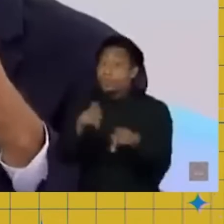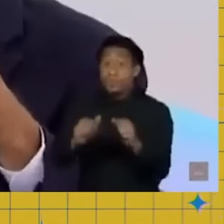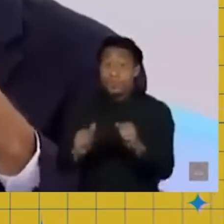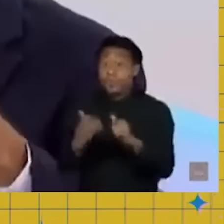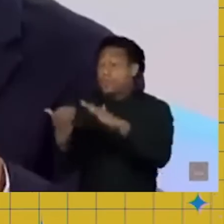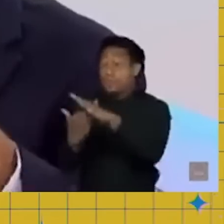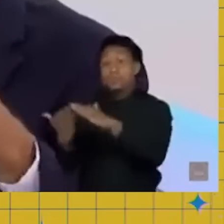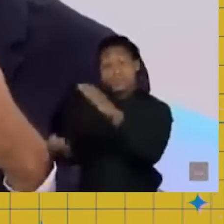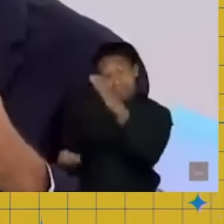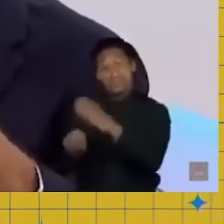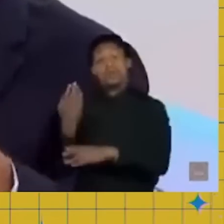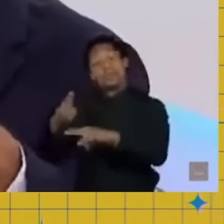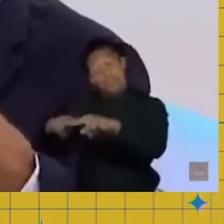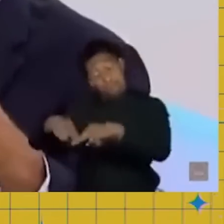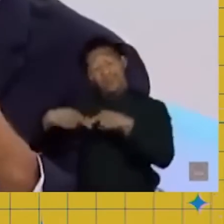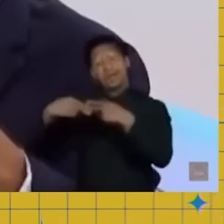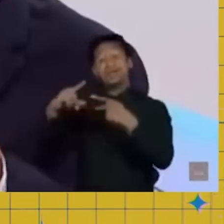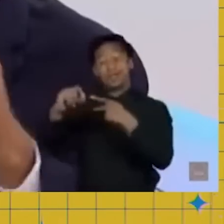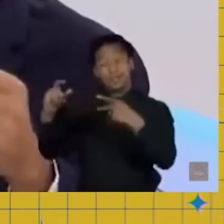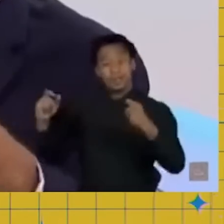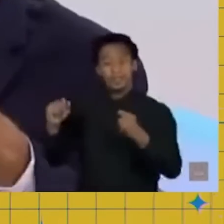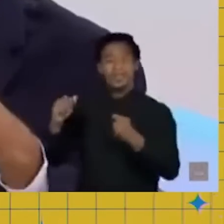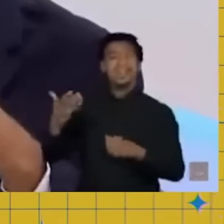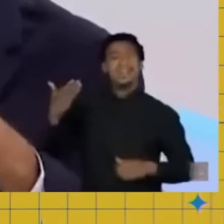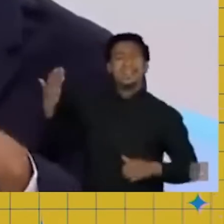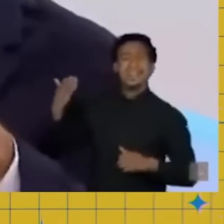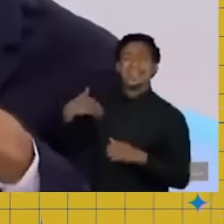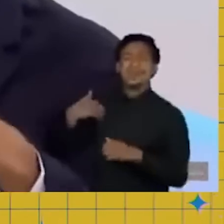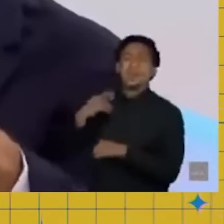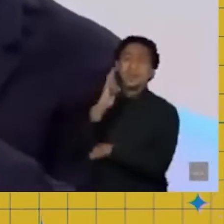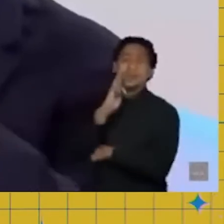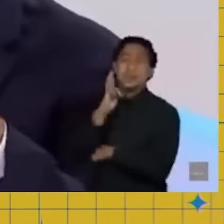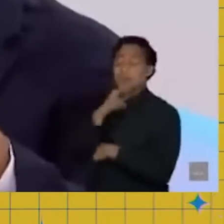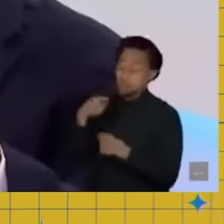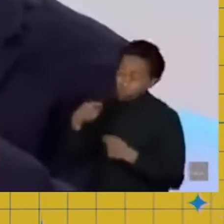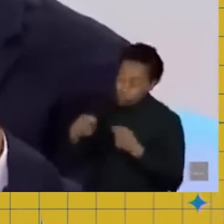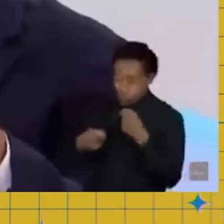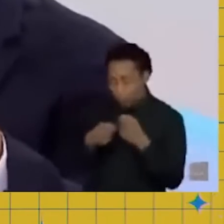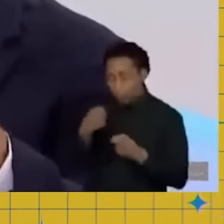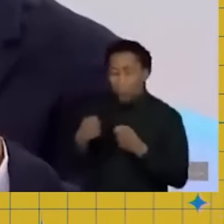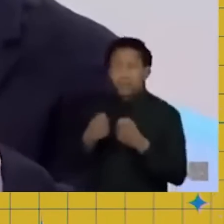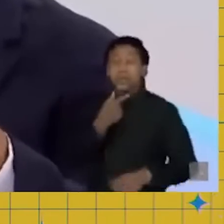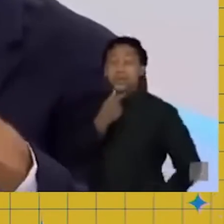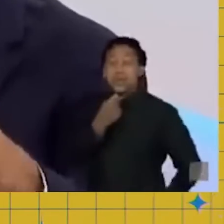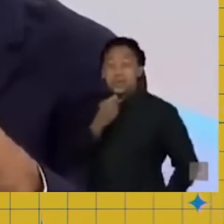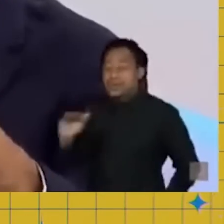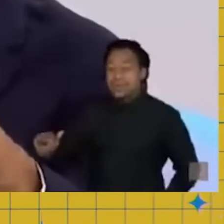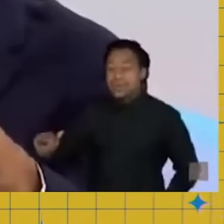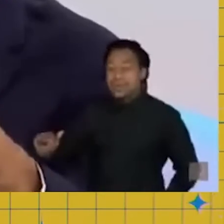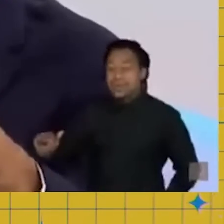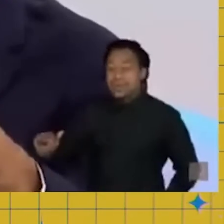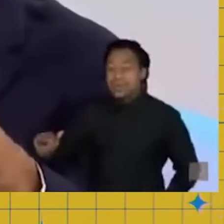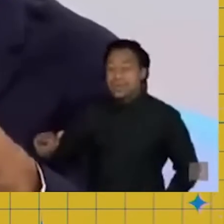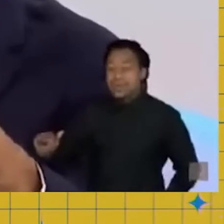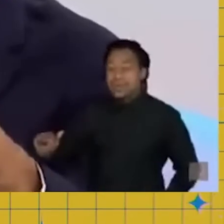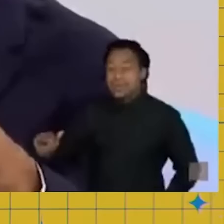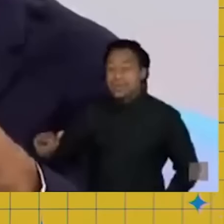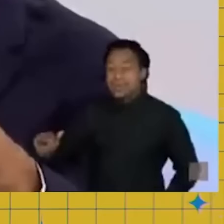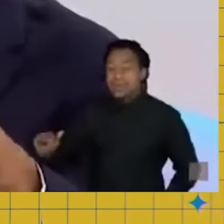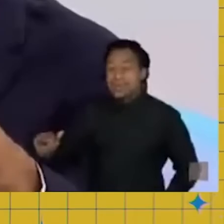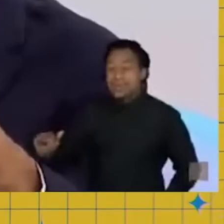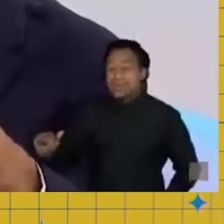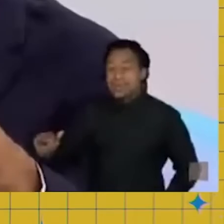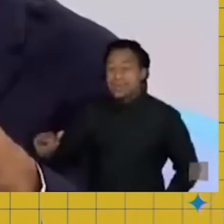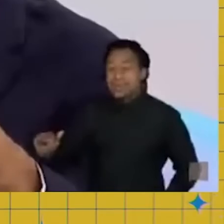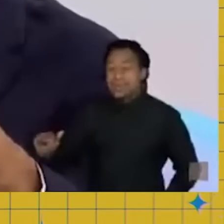o homem Outro dia eu tava no restaurante um garoto veio vender né um produtinho eu fiquei até na época é um pouco Emocionado Porque eu vi tá